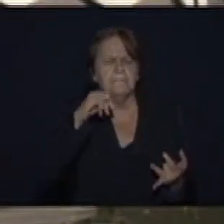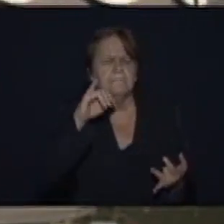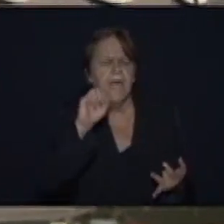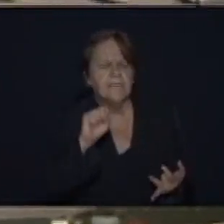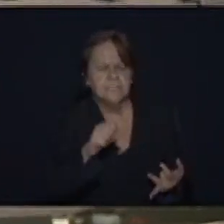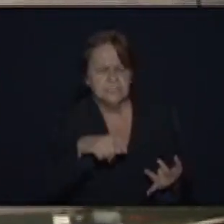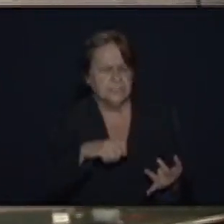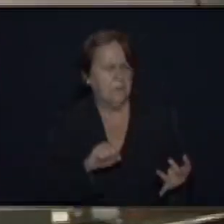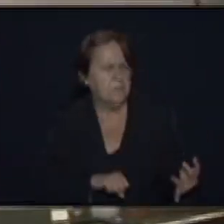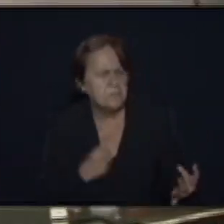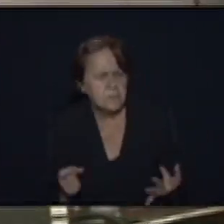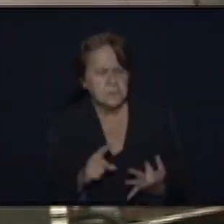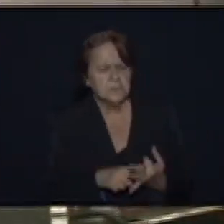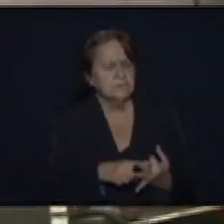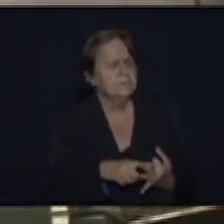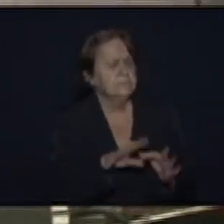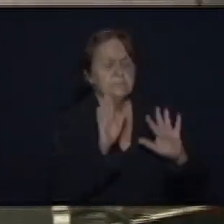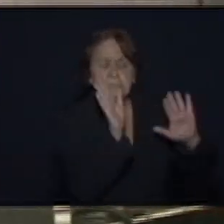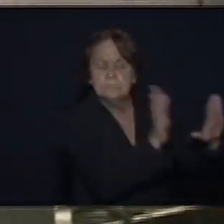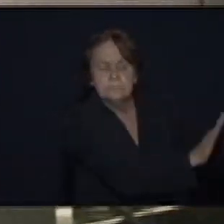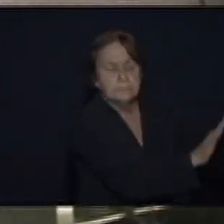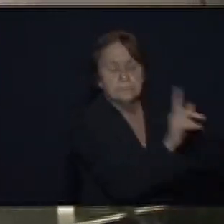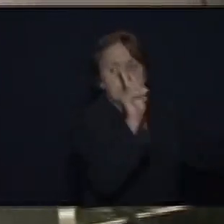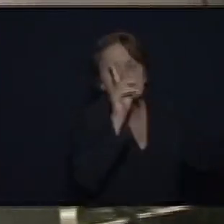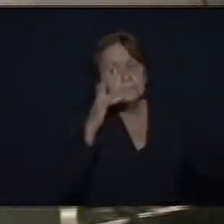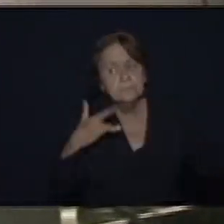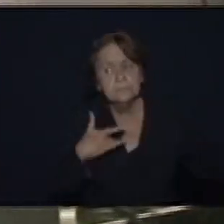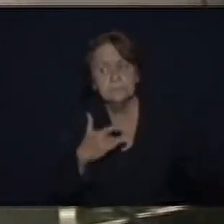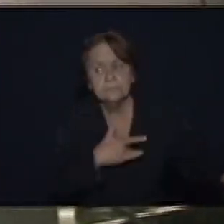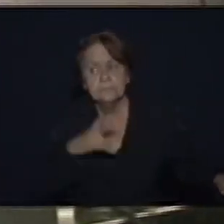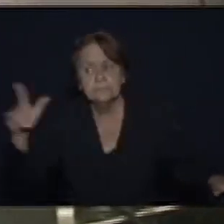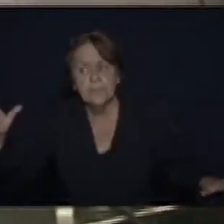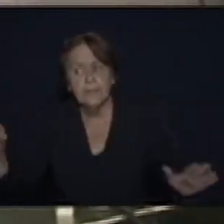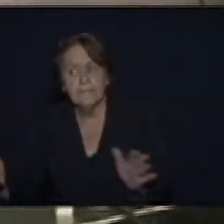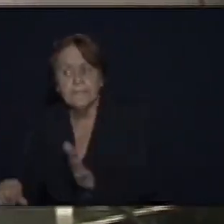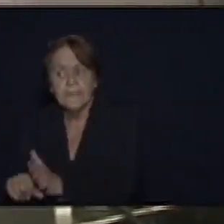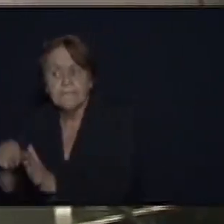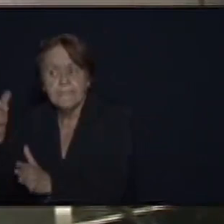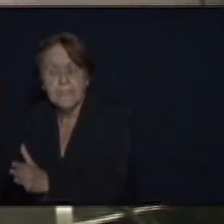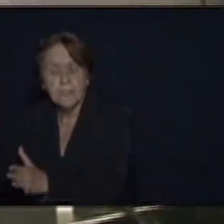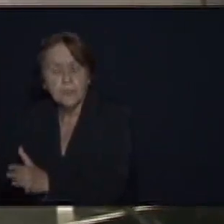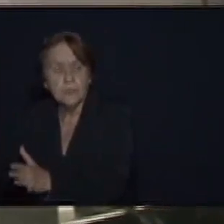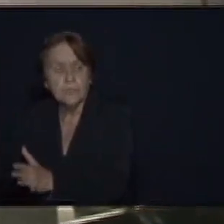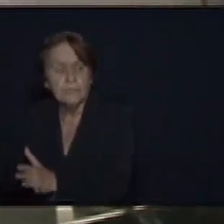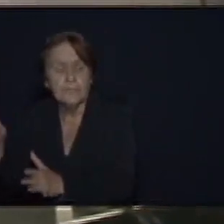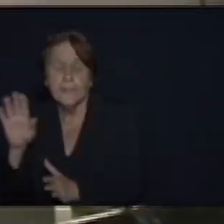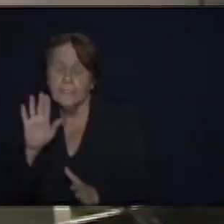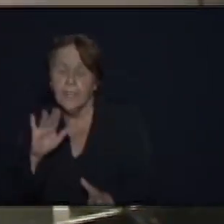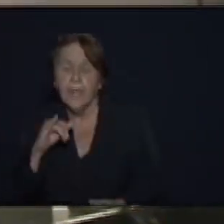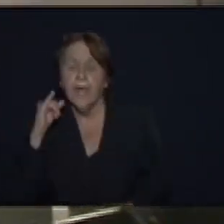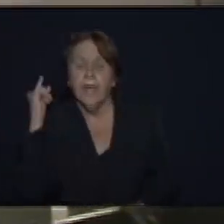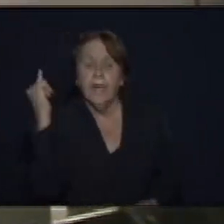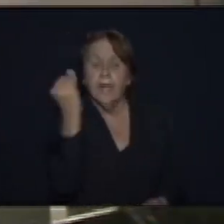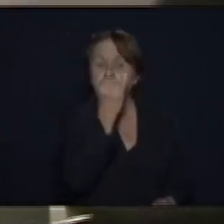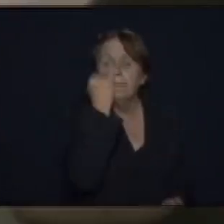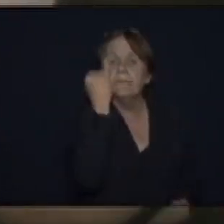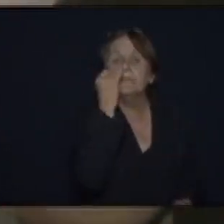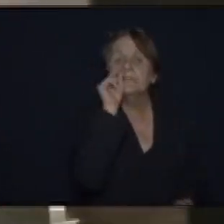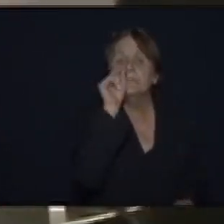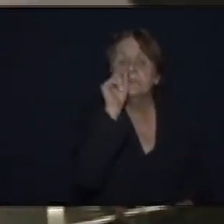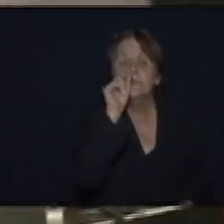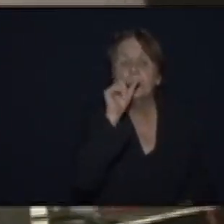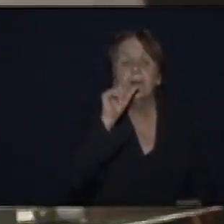pais na educação porque tá resolvendo o problema da Saúde E então a coisa mais importante na mudança transformadora